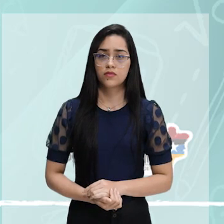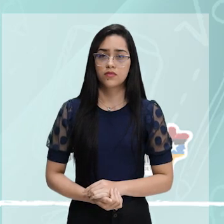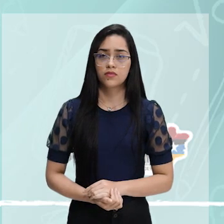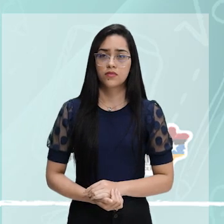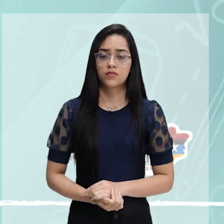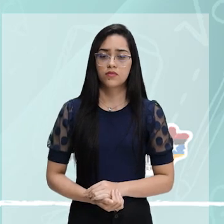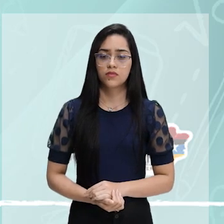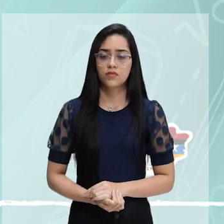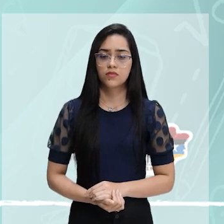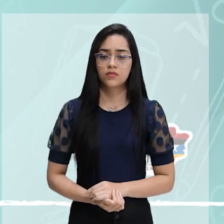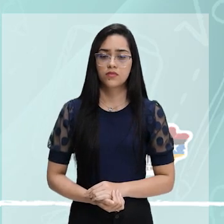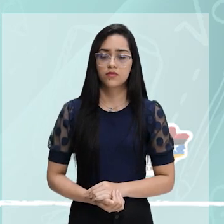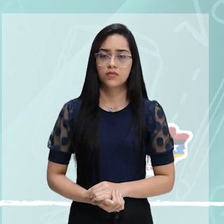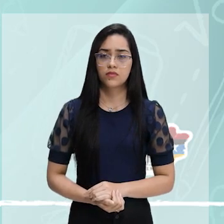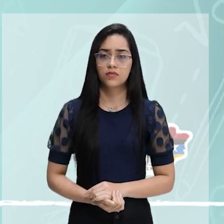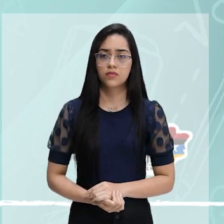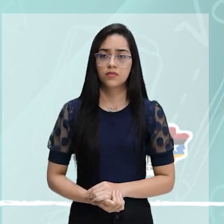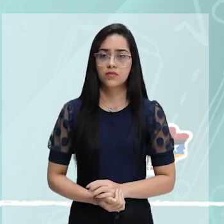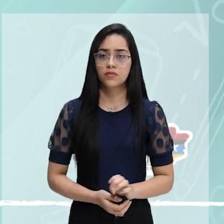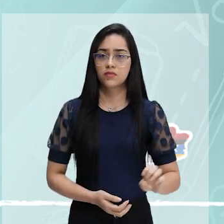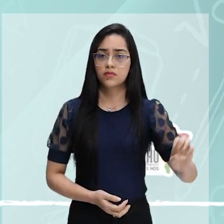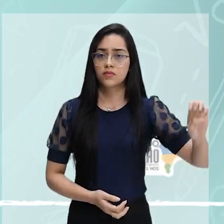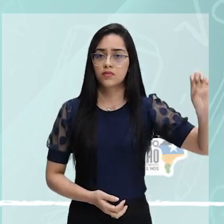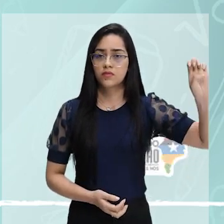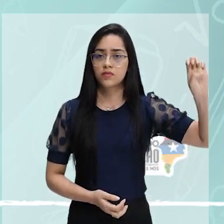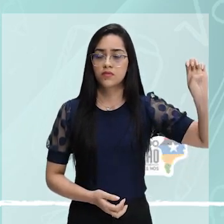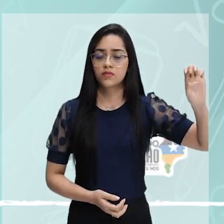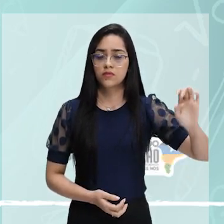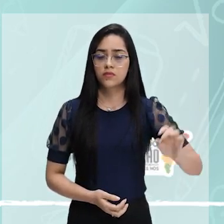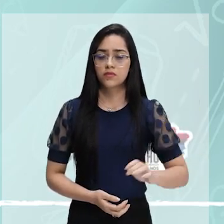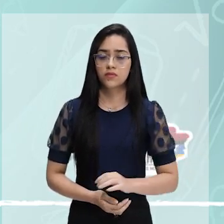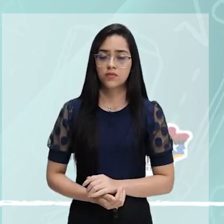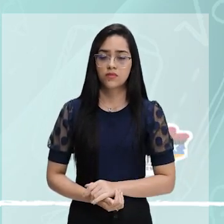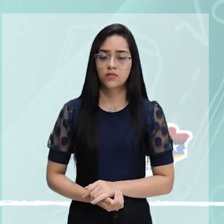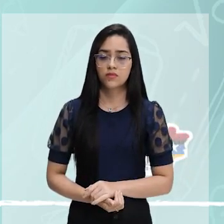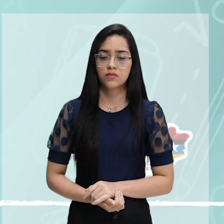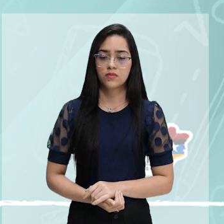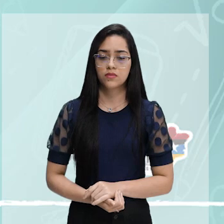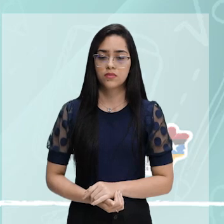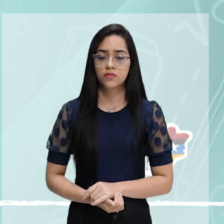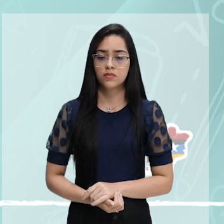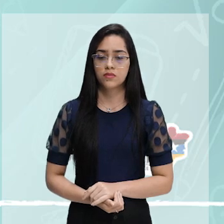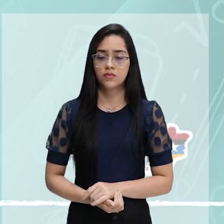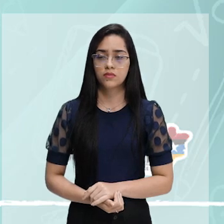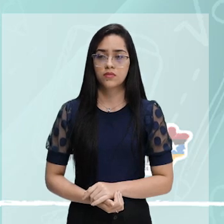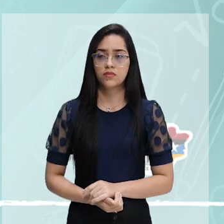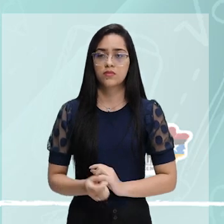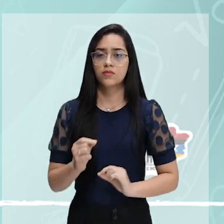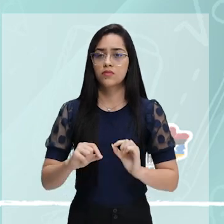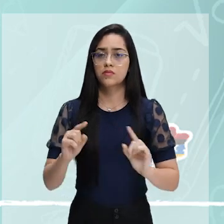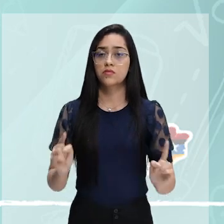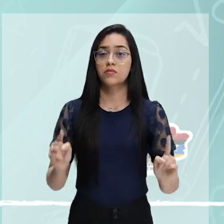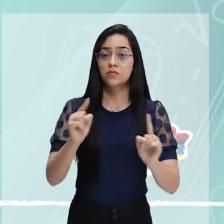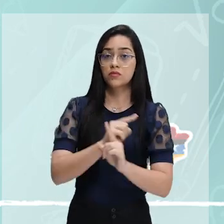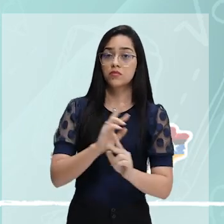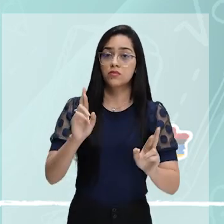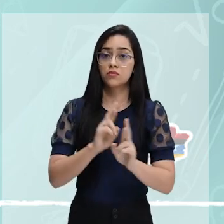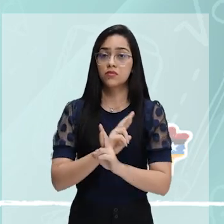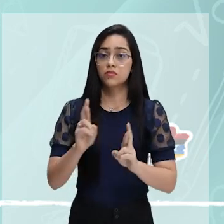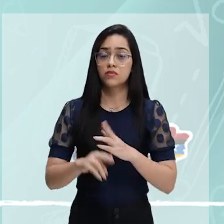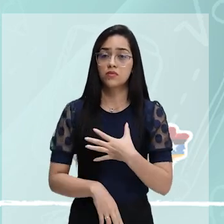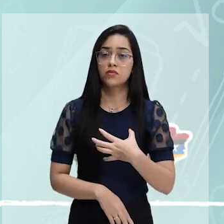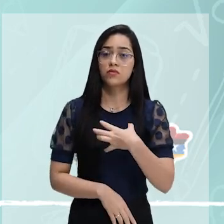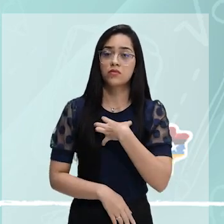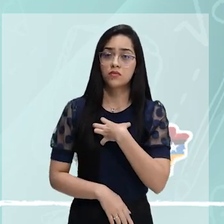tempo e de espaço. Ou letra E, nenhuma revela discrepância, ou seja, divergência